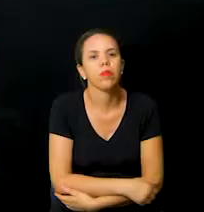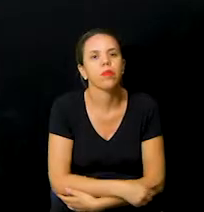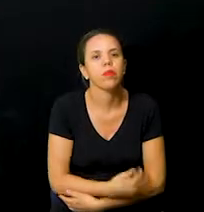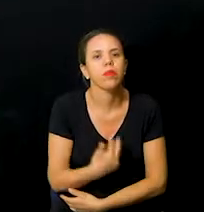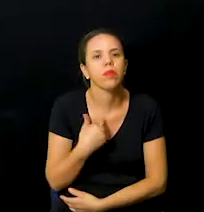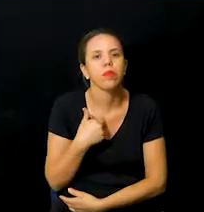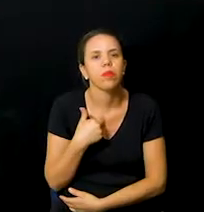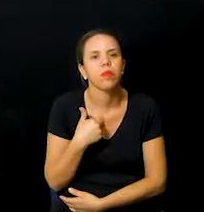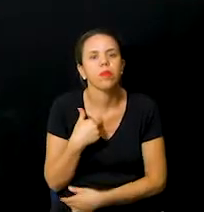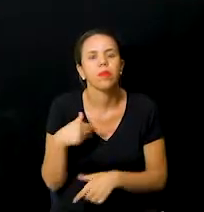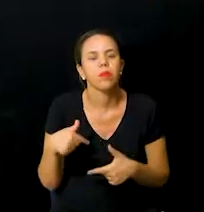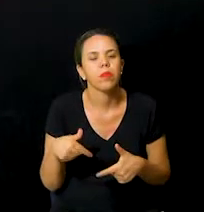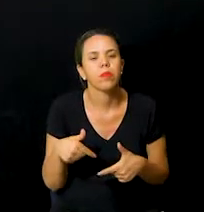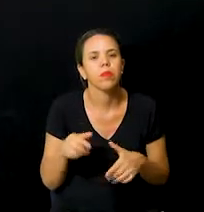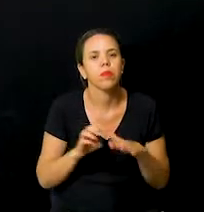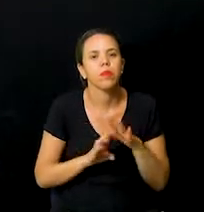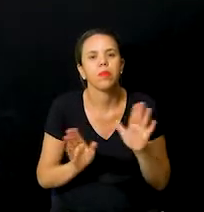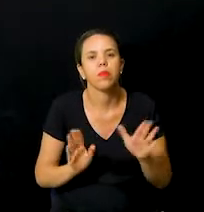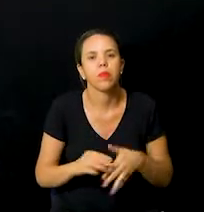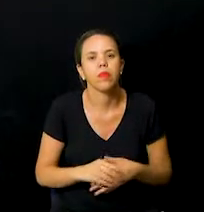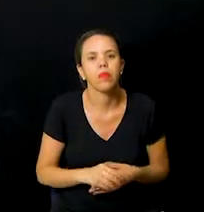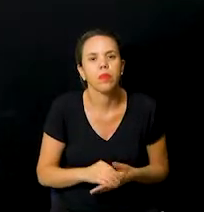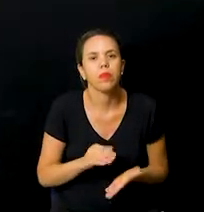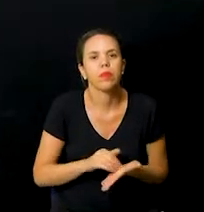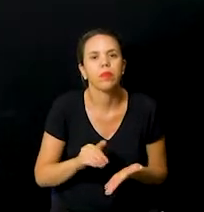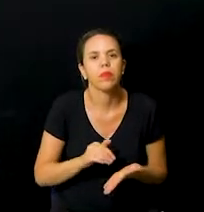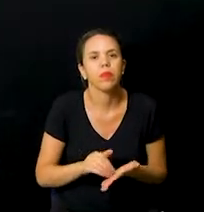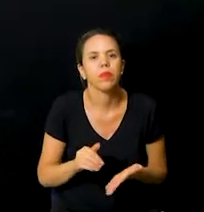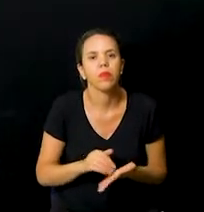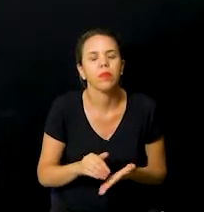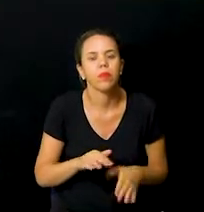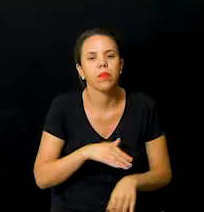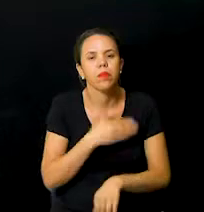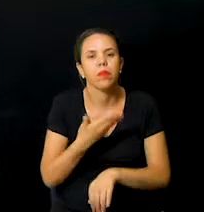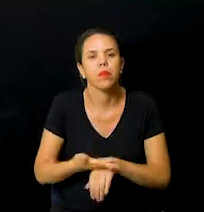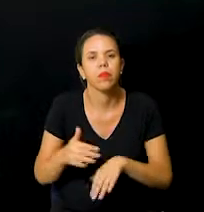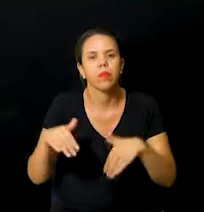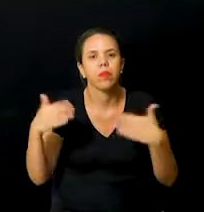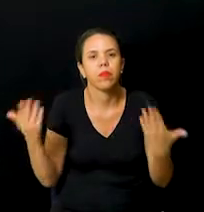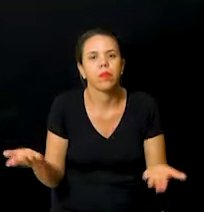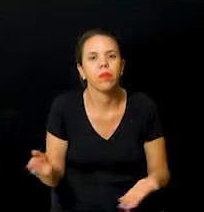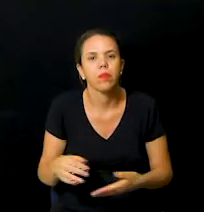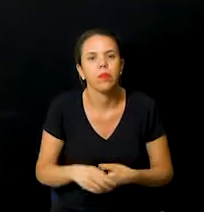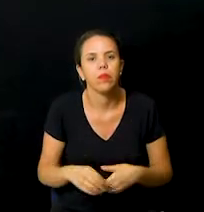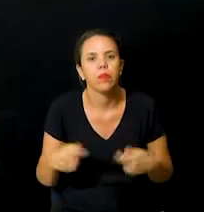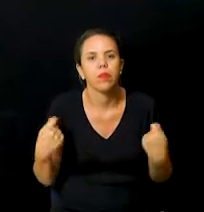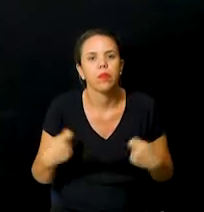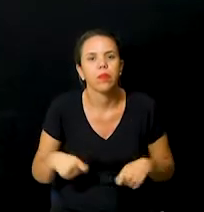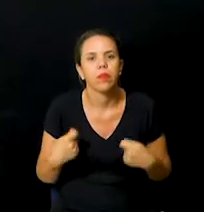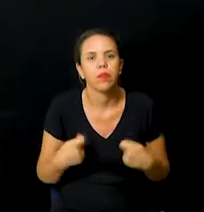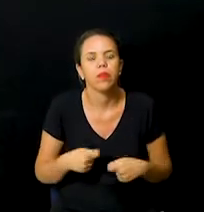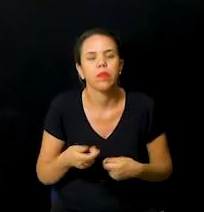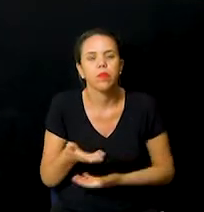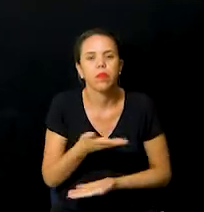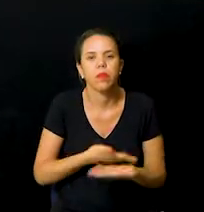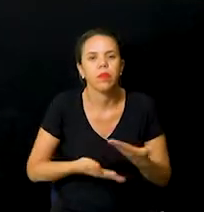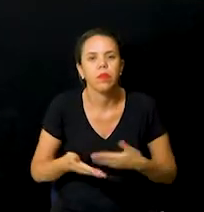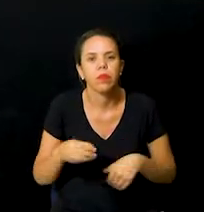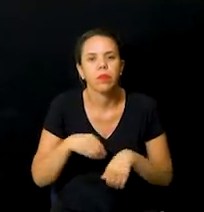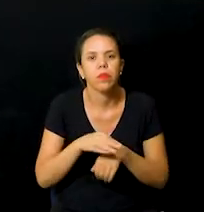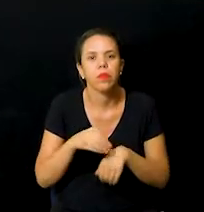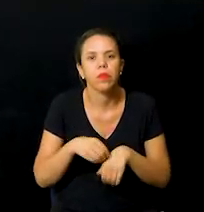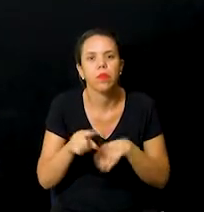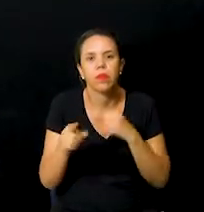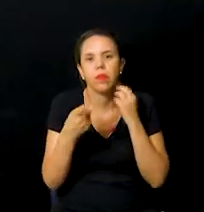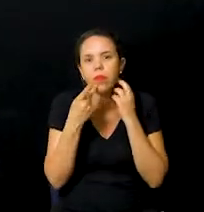eu não posso trabalhar numa empresa, num escritório que eu vou ficar o dia todo fora e eu preciso conciliar. Quais as